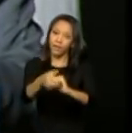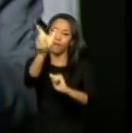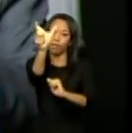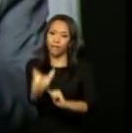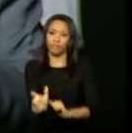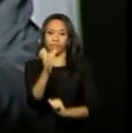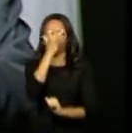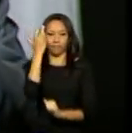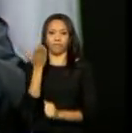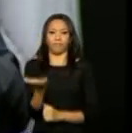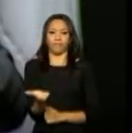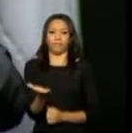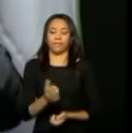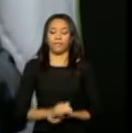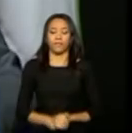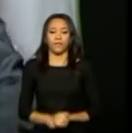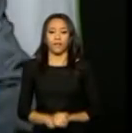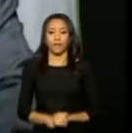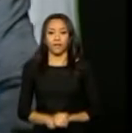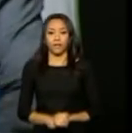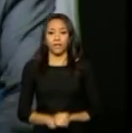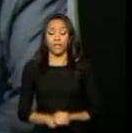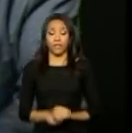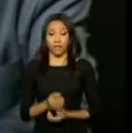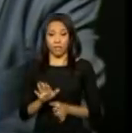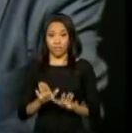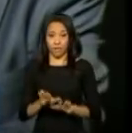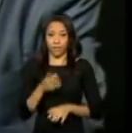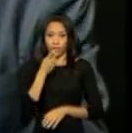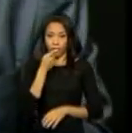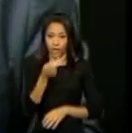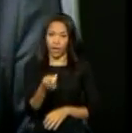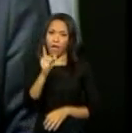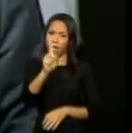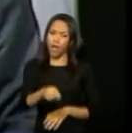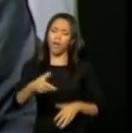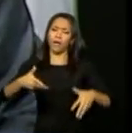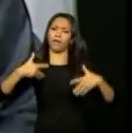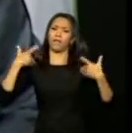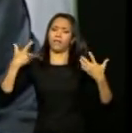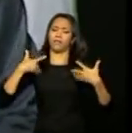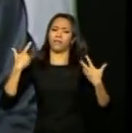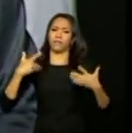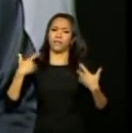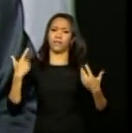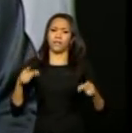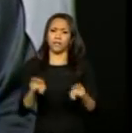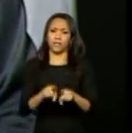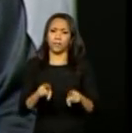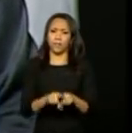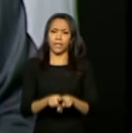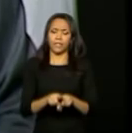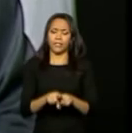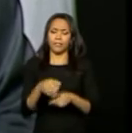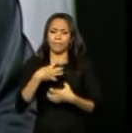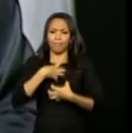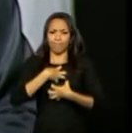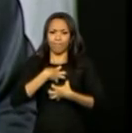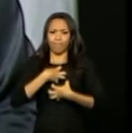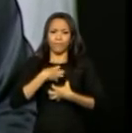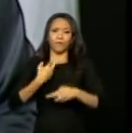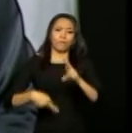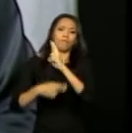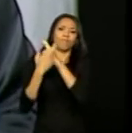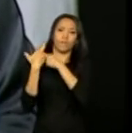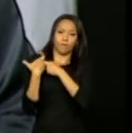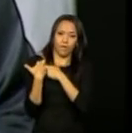Não precisaria dizer que é visível, mas é com enorme alegria e profundo senso de responsabilidade